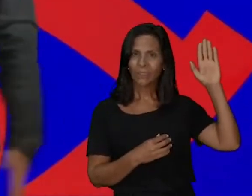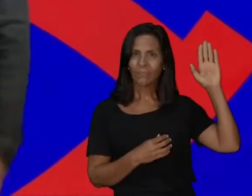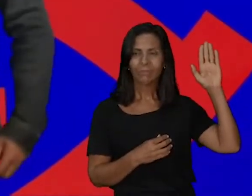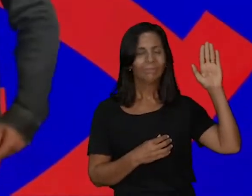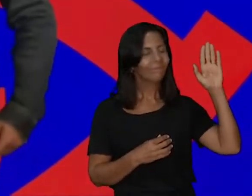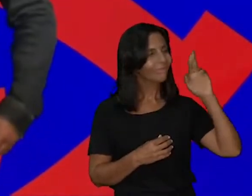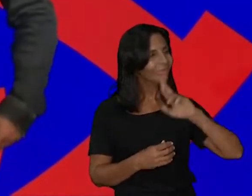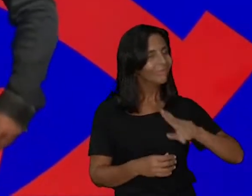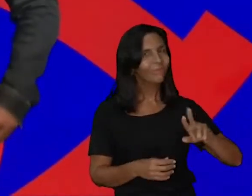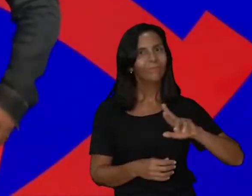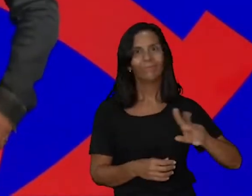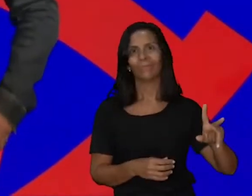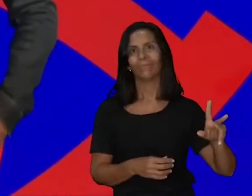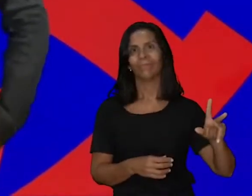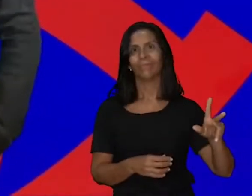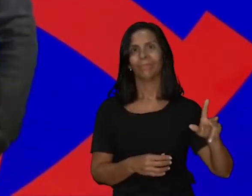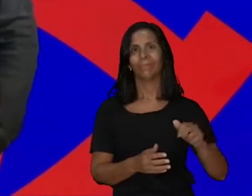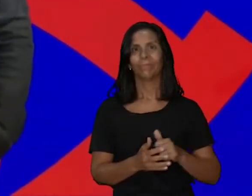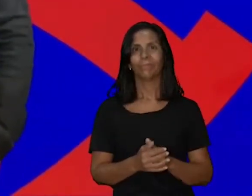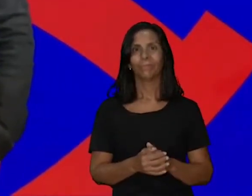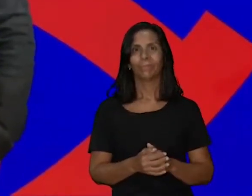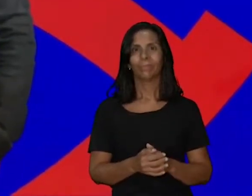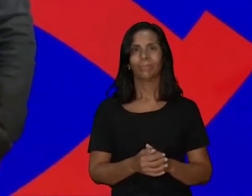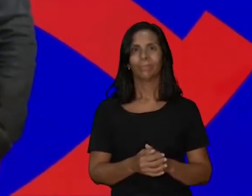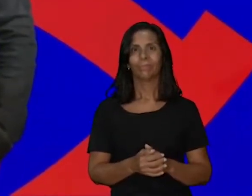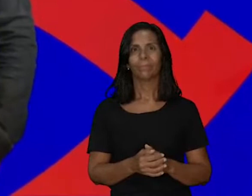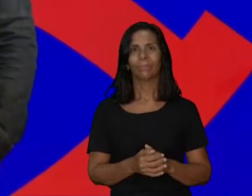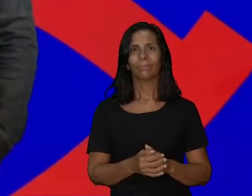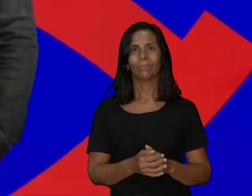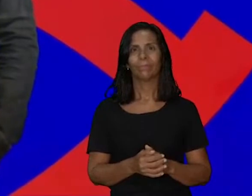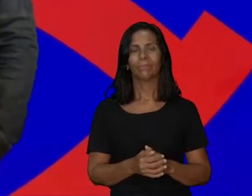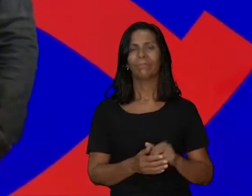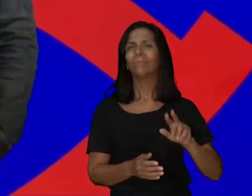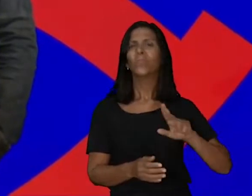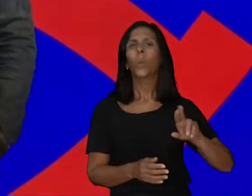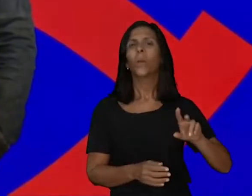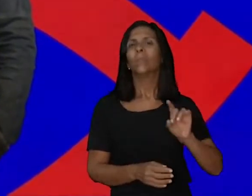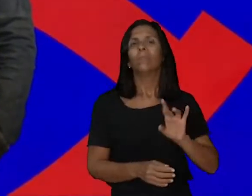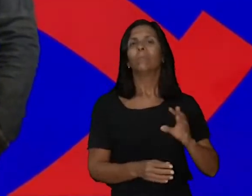é. Não é questão só de pecado.